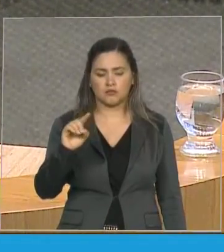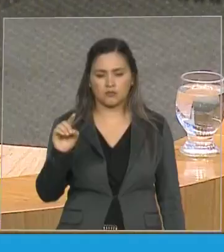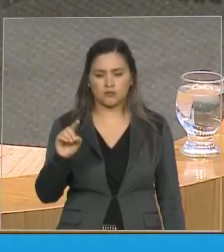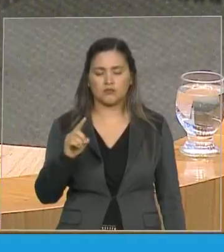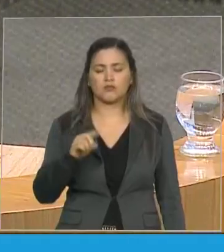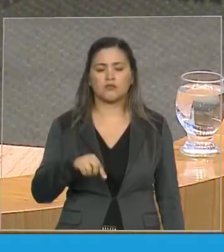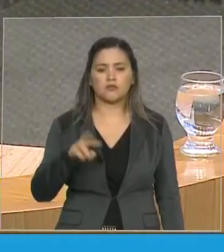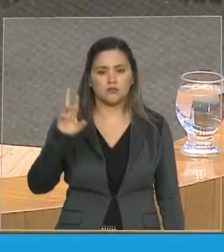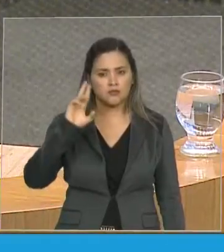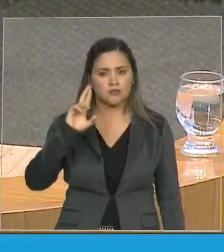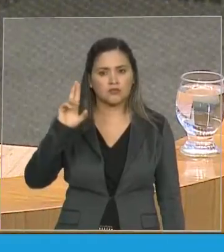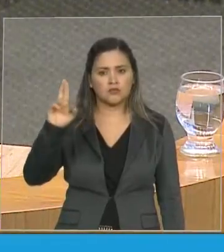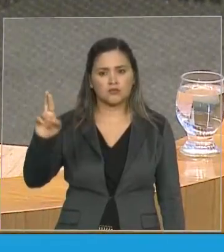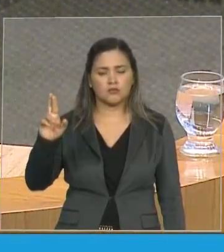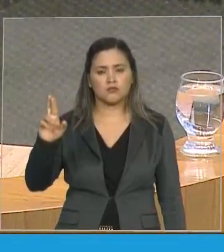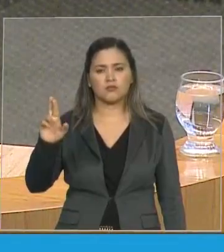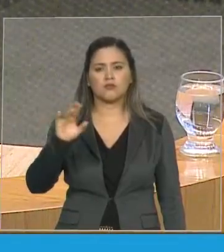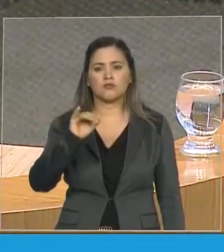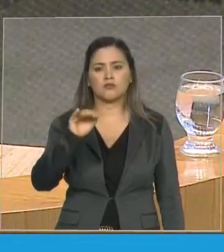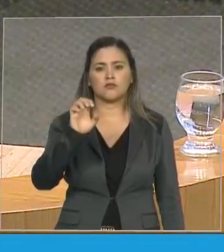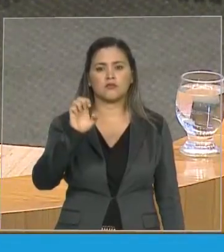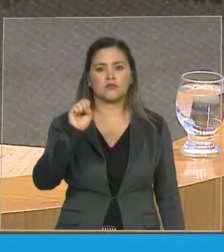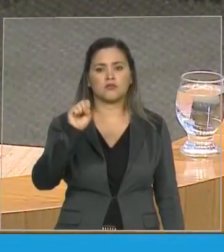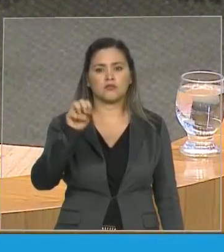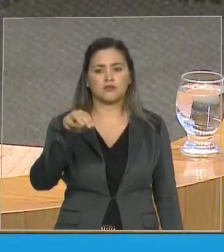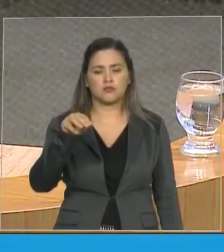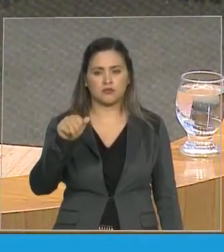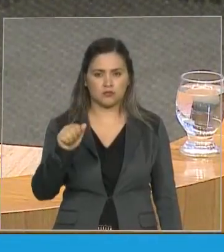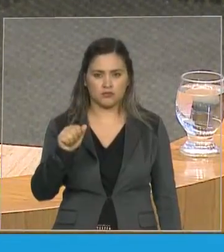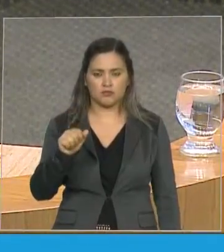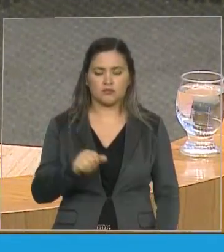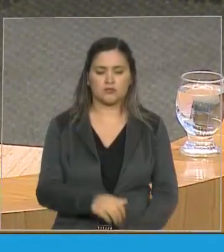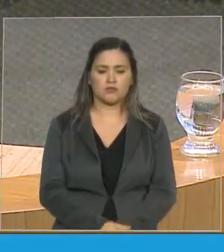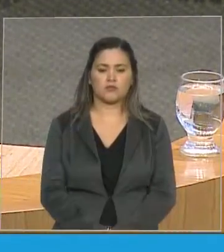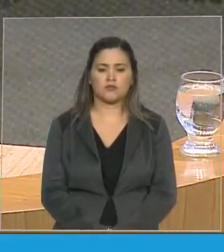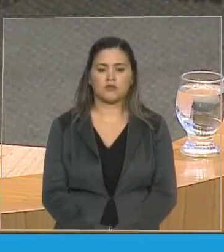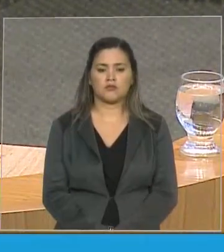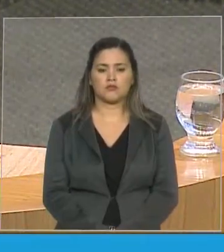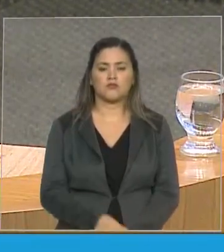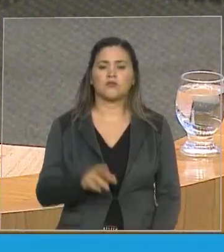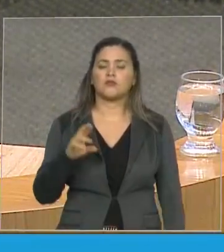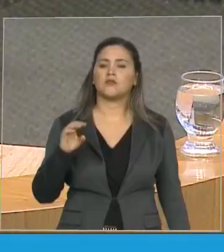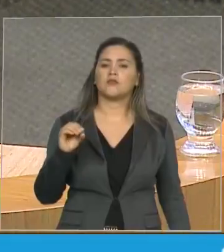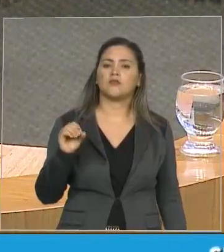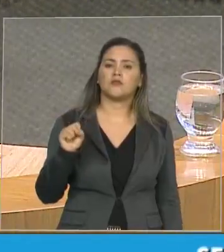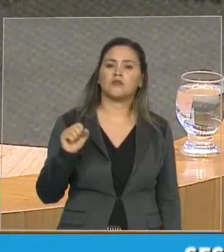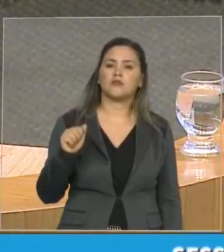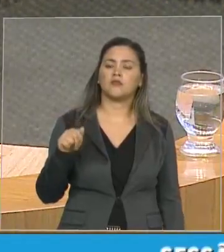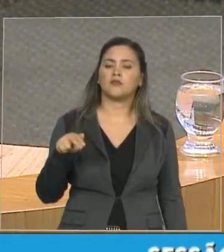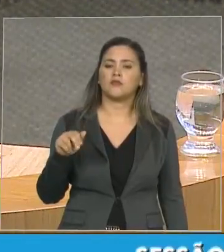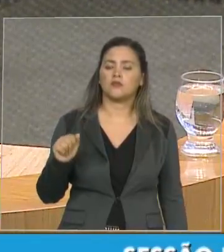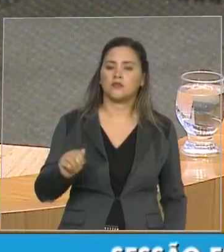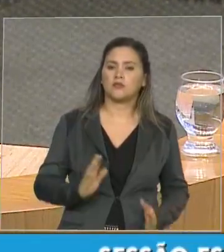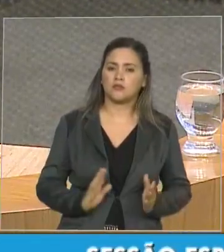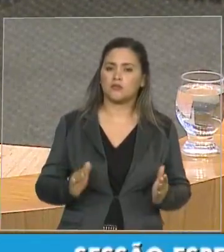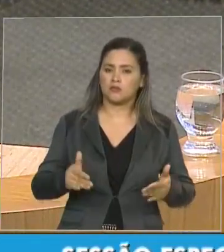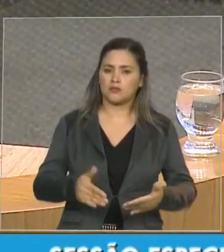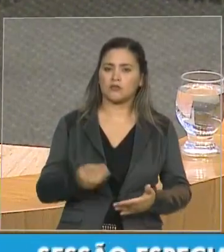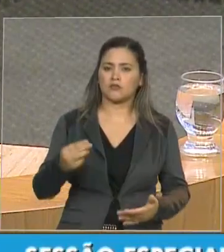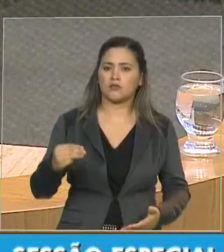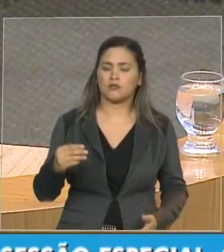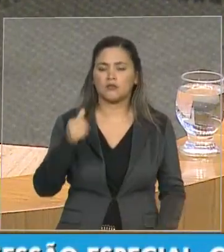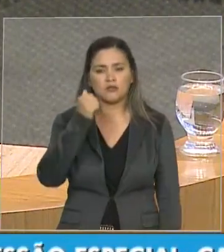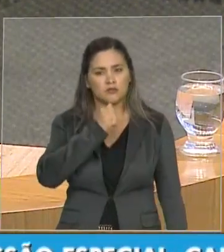Instituto de Estudos Superiores do Maranhão, a senhora Rosana Bordalo, do Fórum Maranhense de Mulheres,